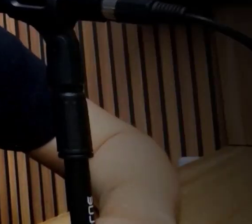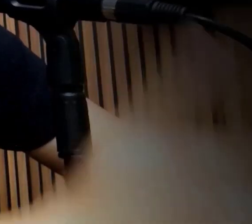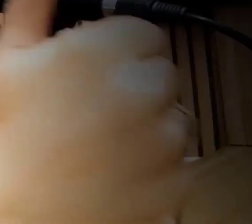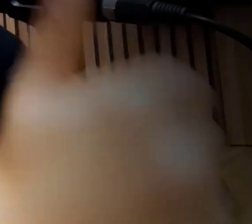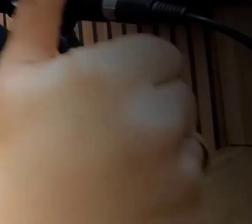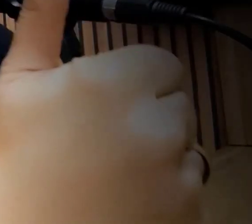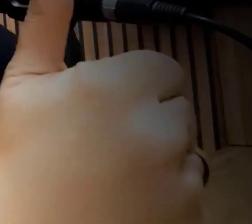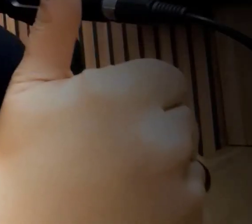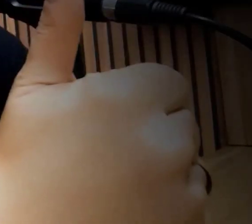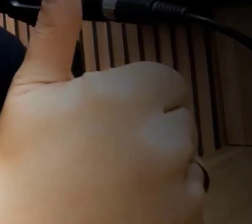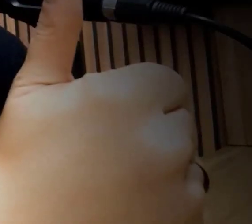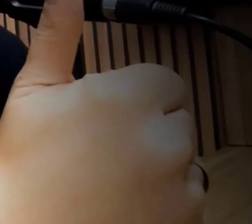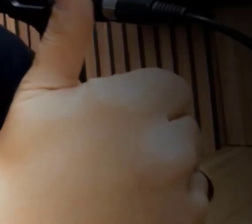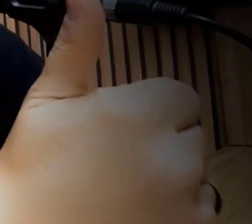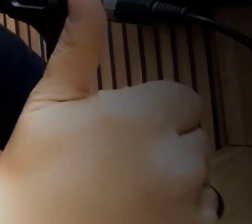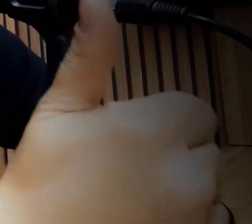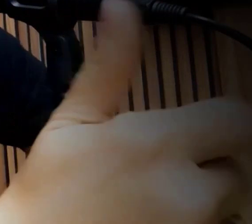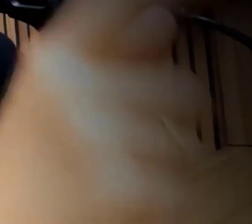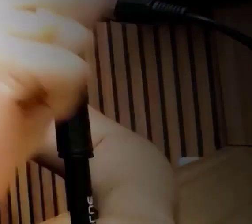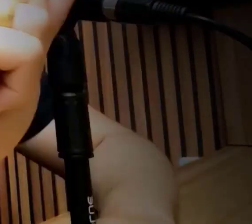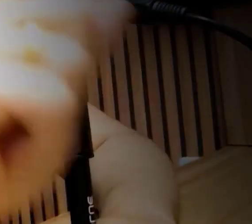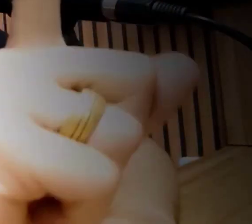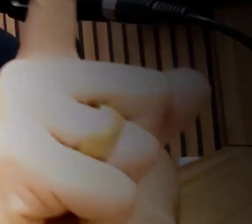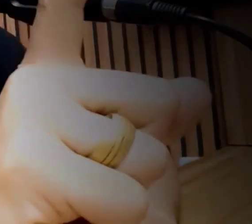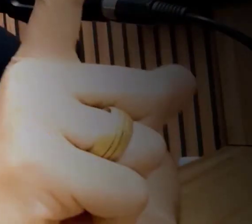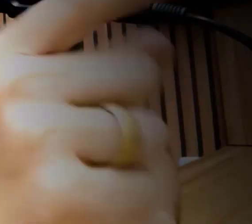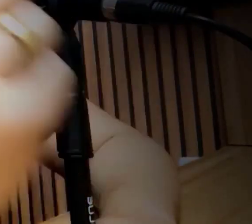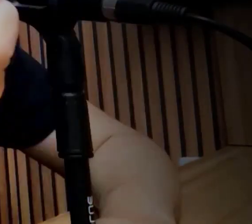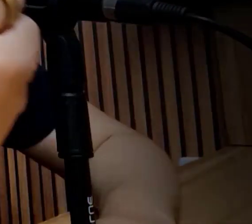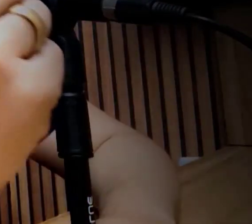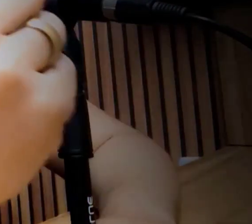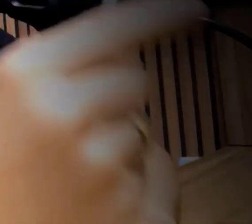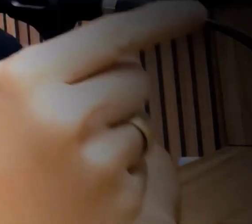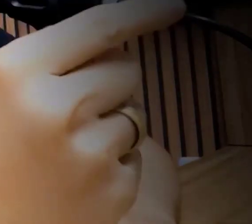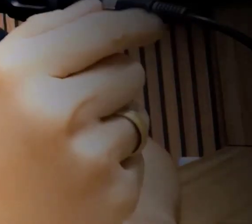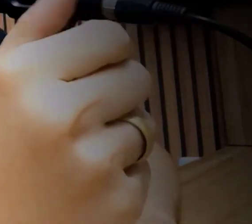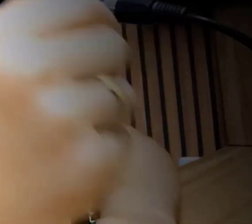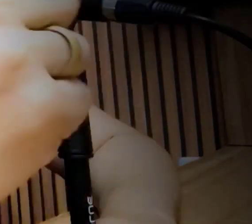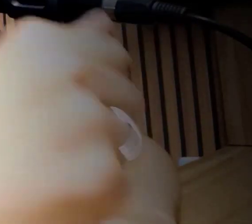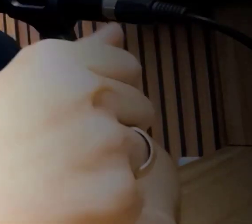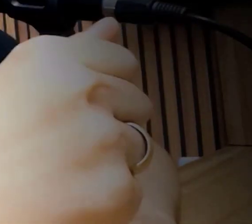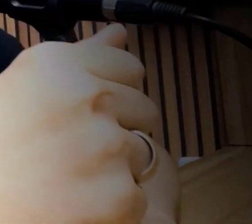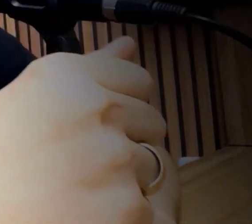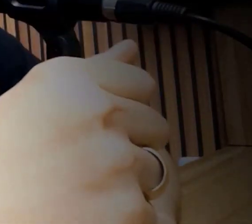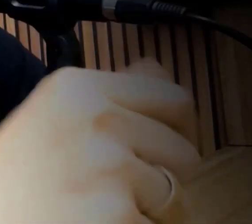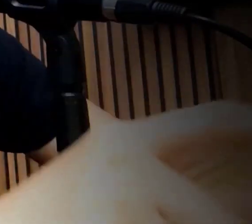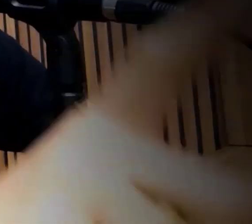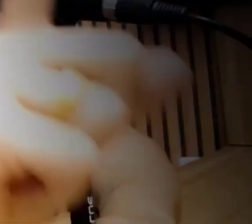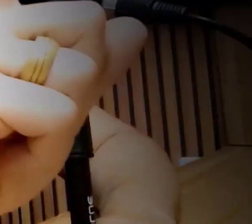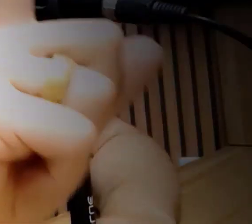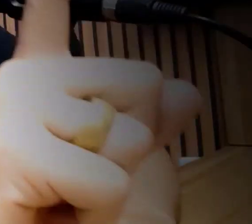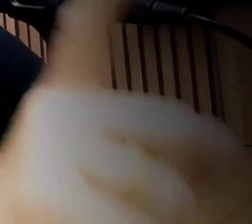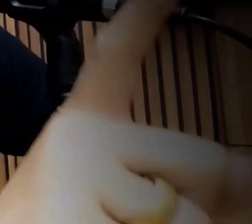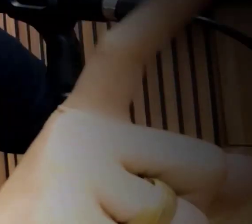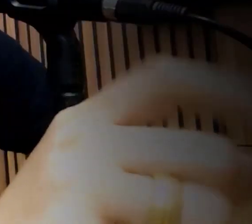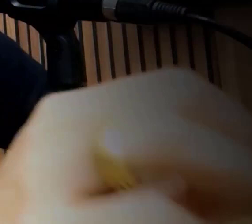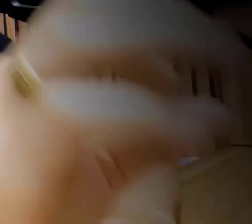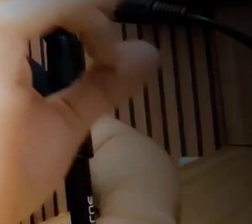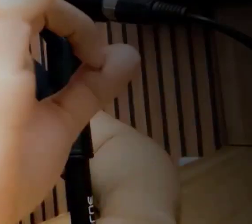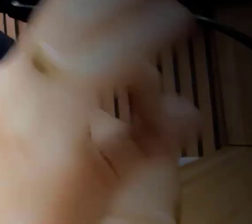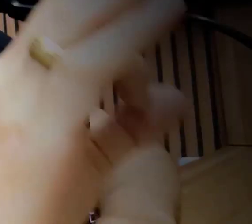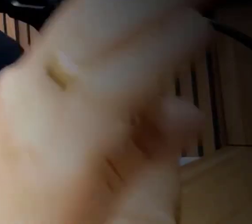Fala pessoal, que bom que você assistiu esse corte, mas não esqueça, aqui nos comentários ou na descrição desse vídeo está o